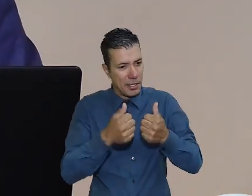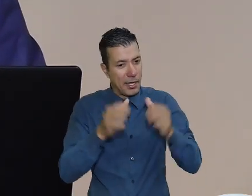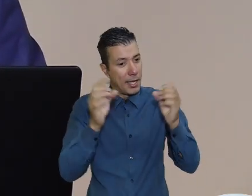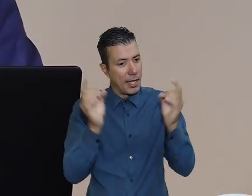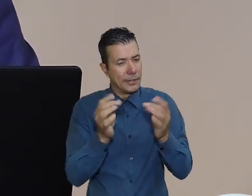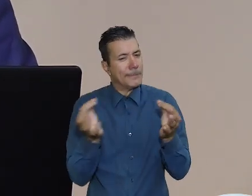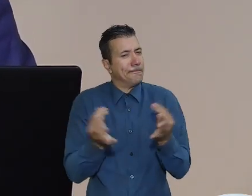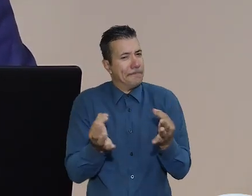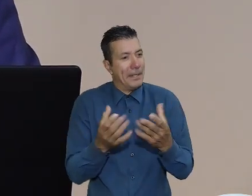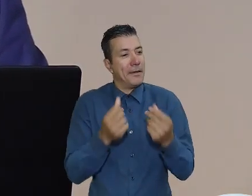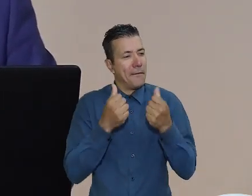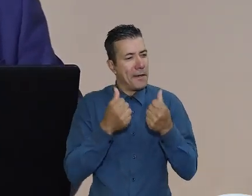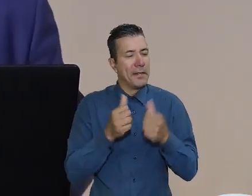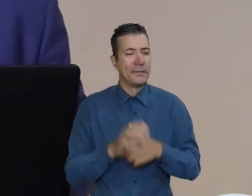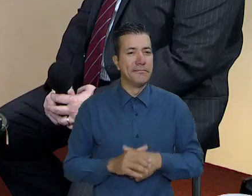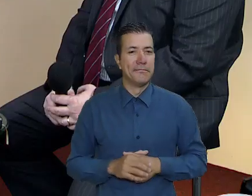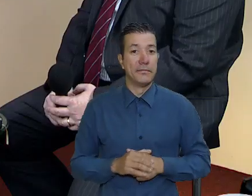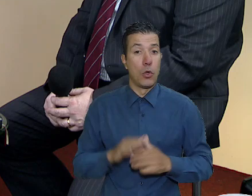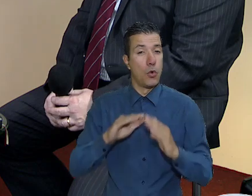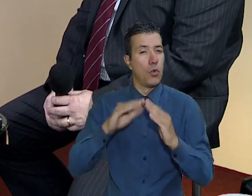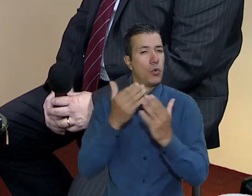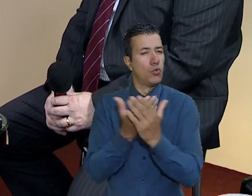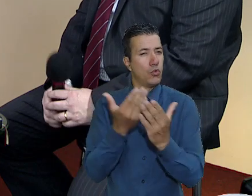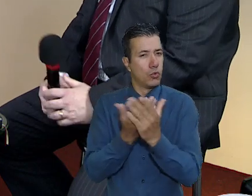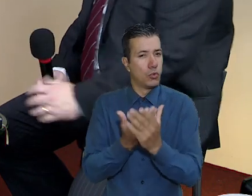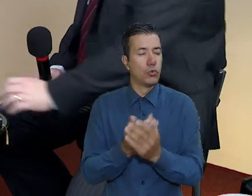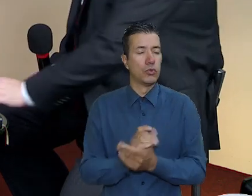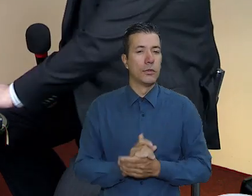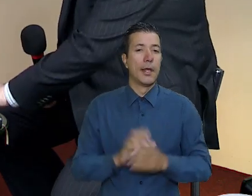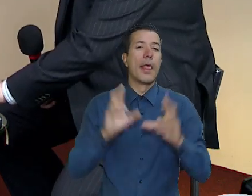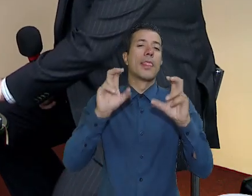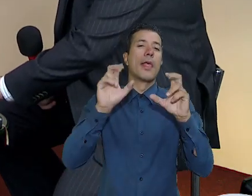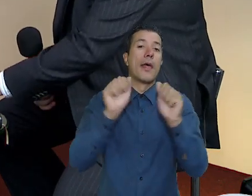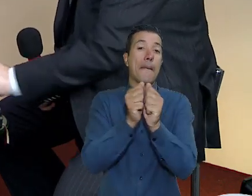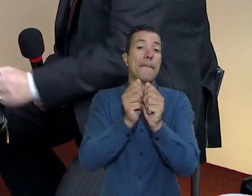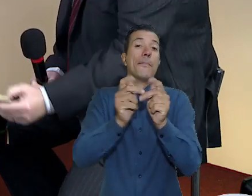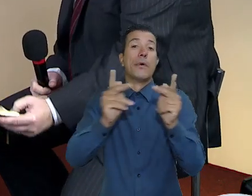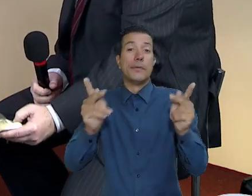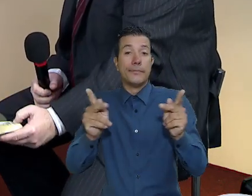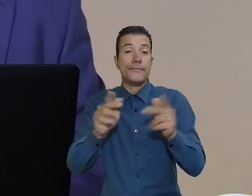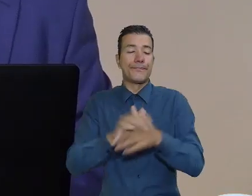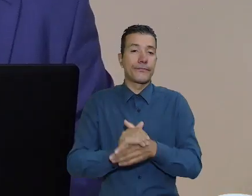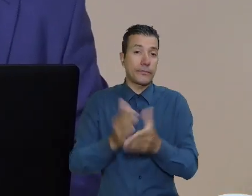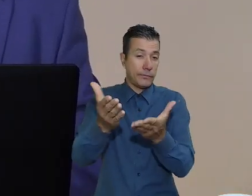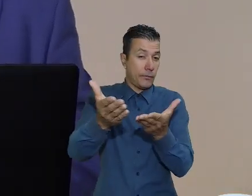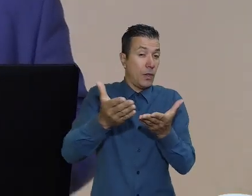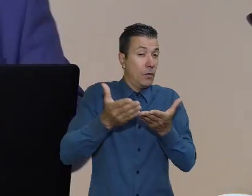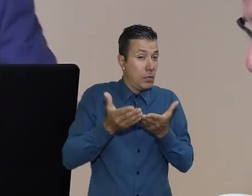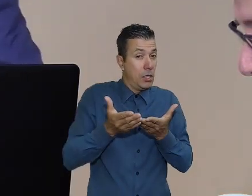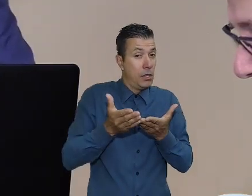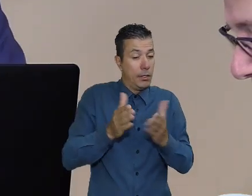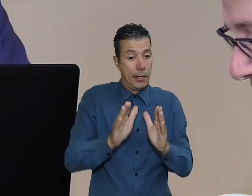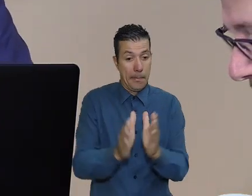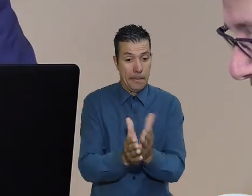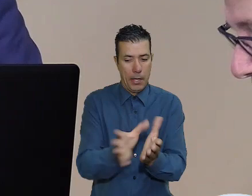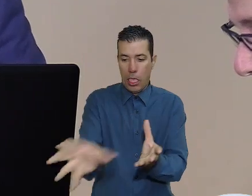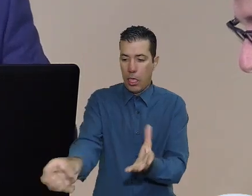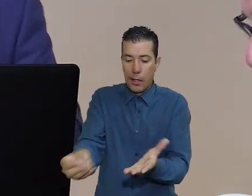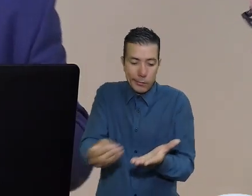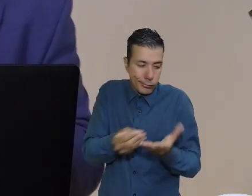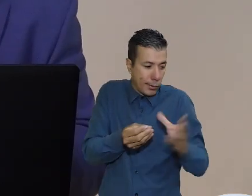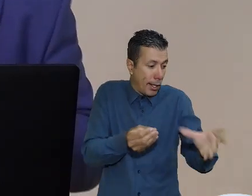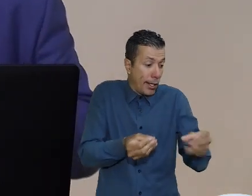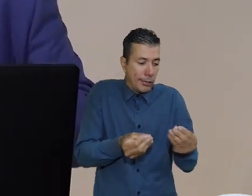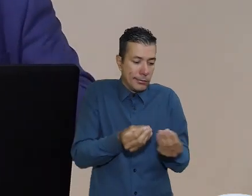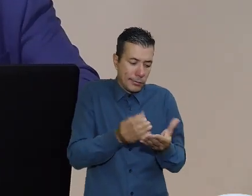Excelente. Amigos, nós vamos começar agora o estudo de mais um tema do livro do Apocalipse. E eu quero convidar você para que você pegue a sua Bíblia, que